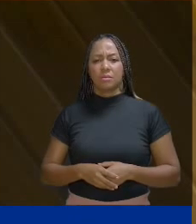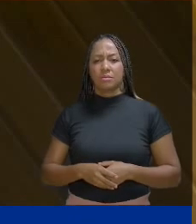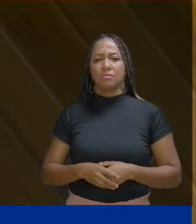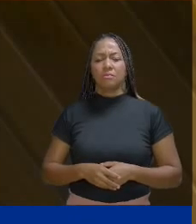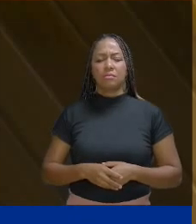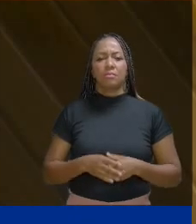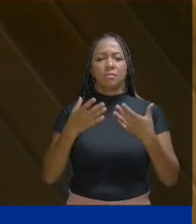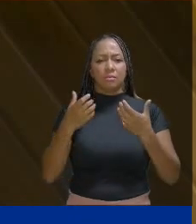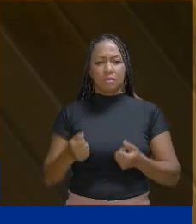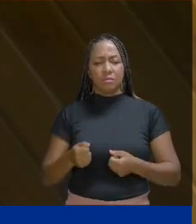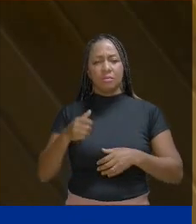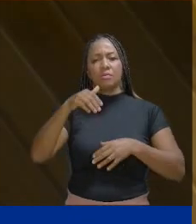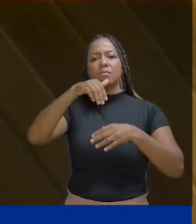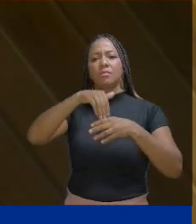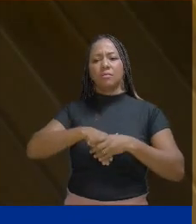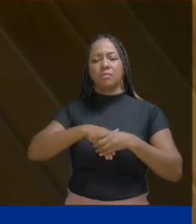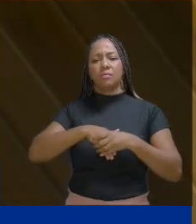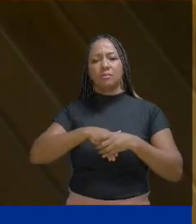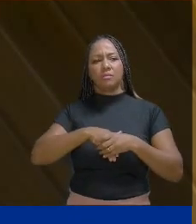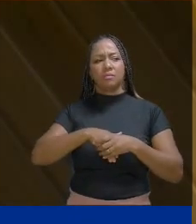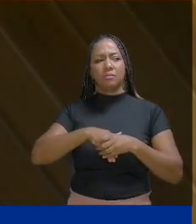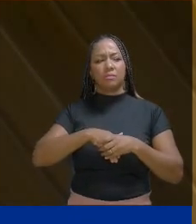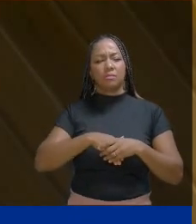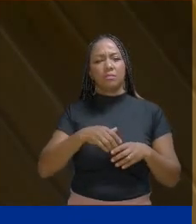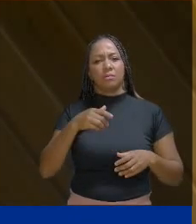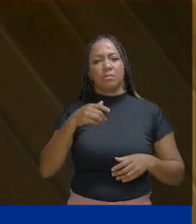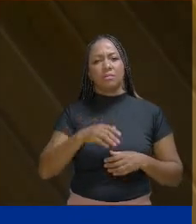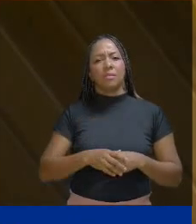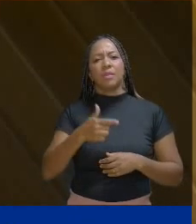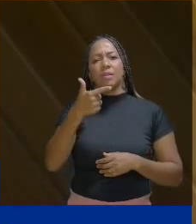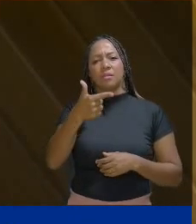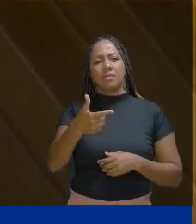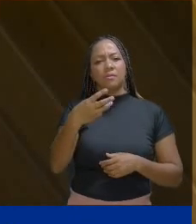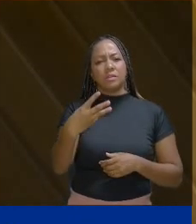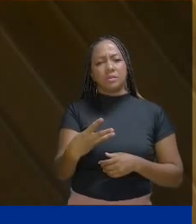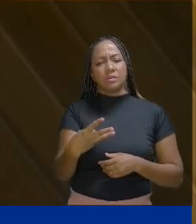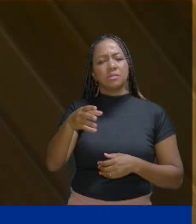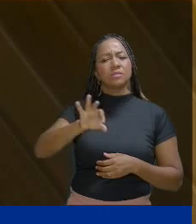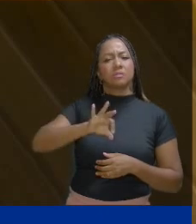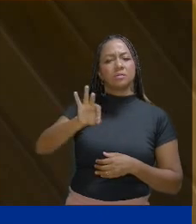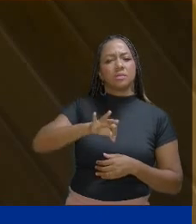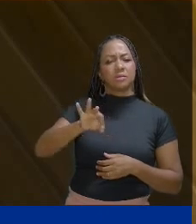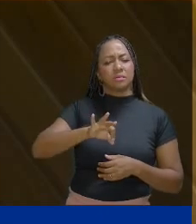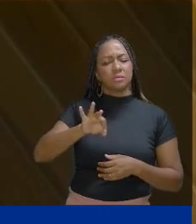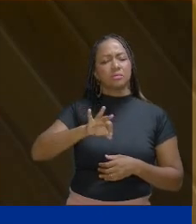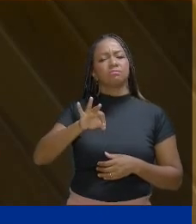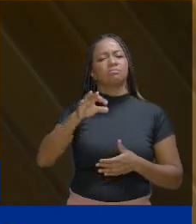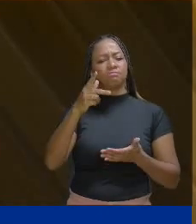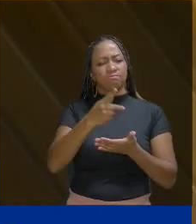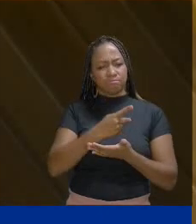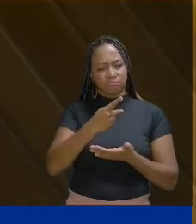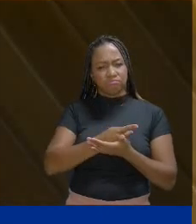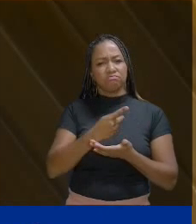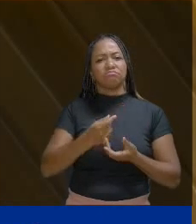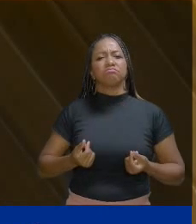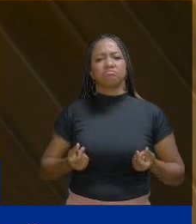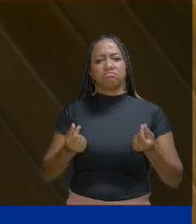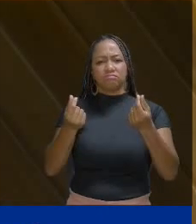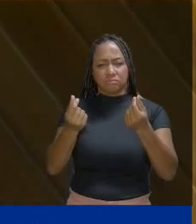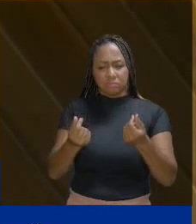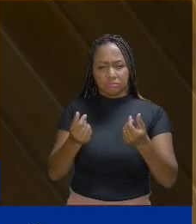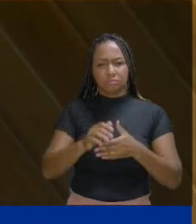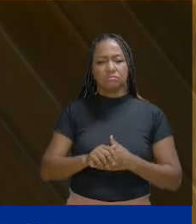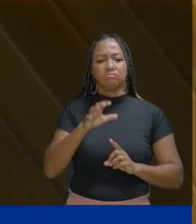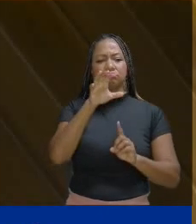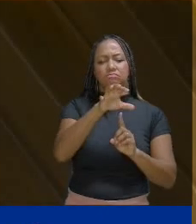estou abordando no voto, em 23 laudas, que ficou comprovado o abuso de poder econômico e a